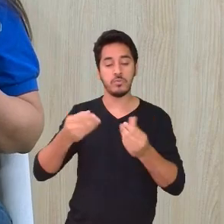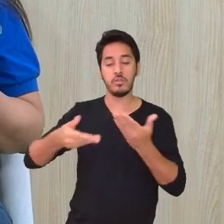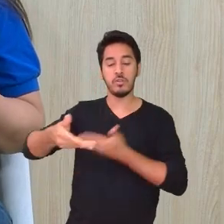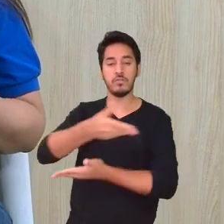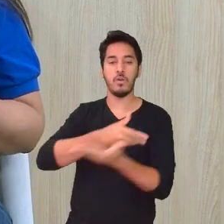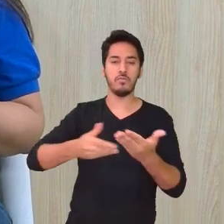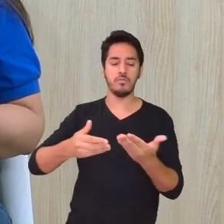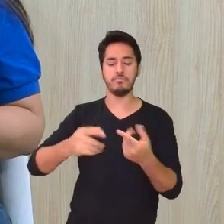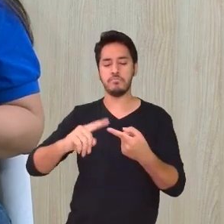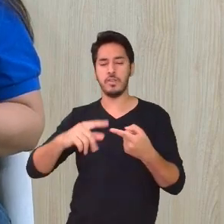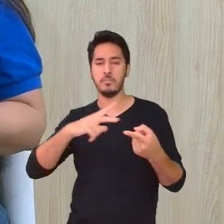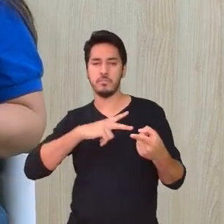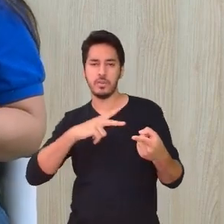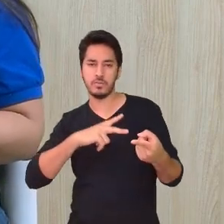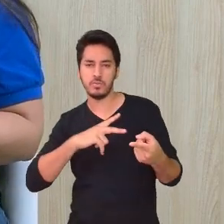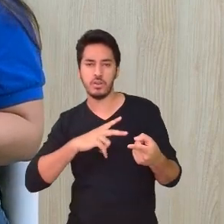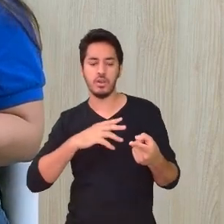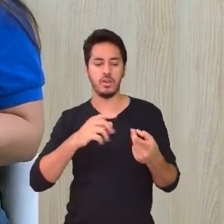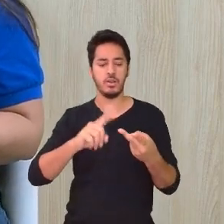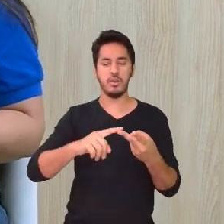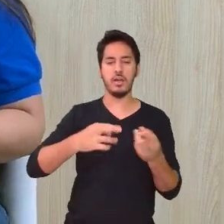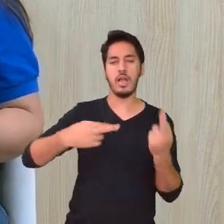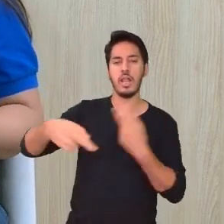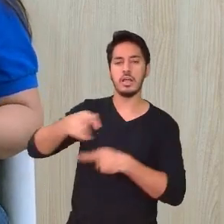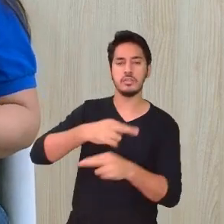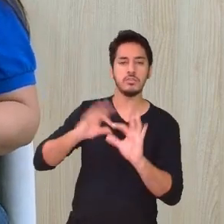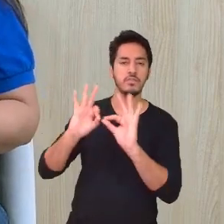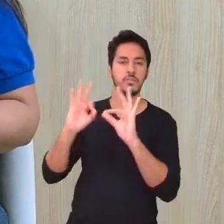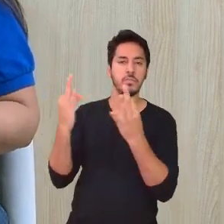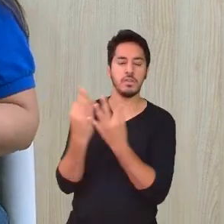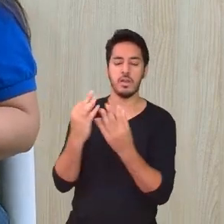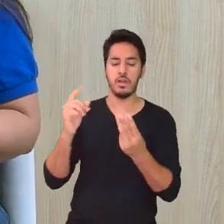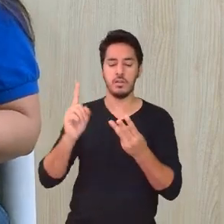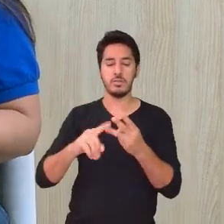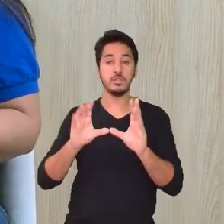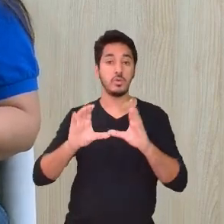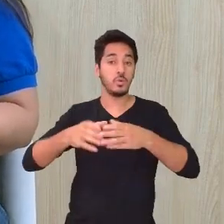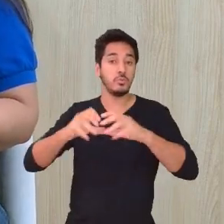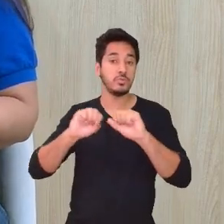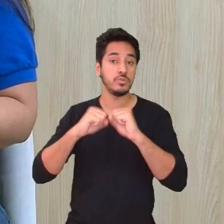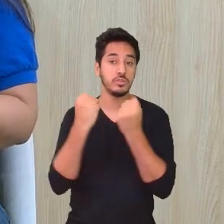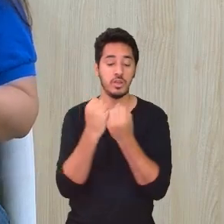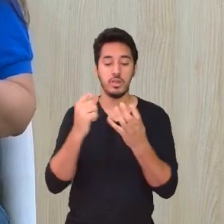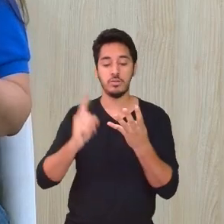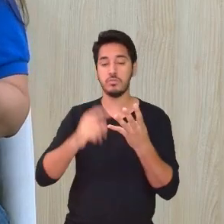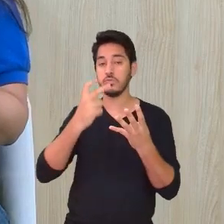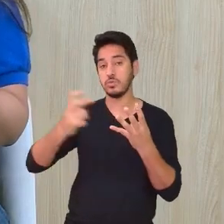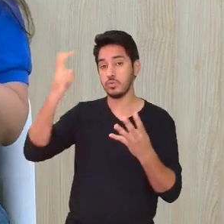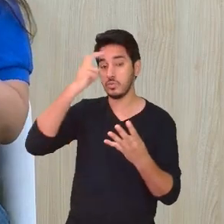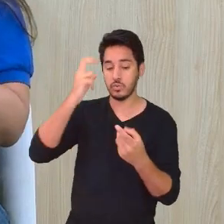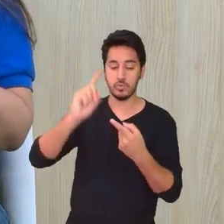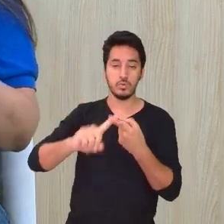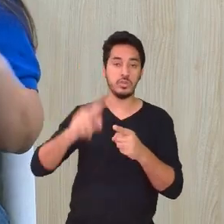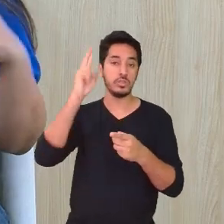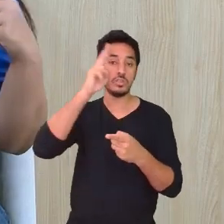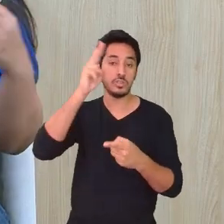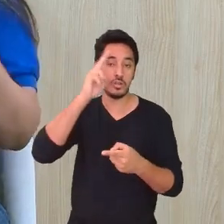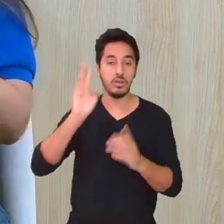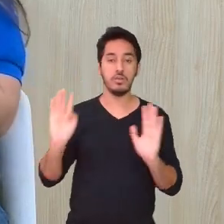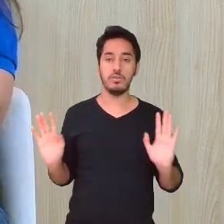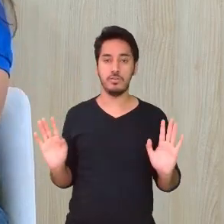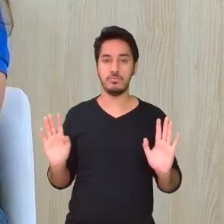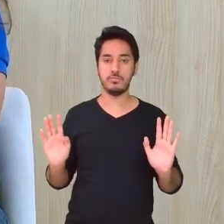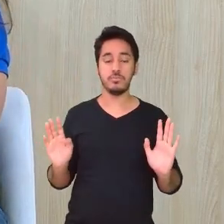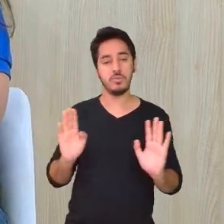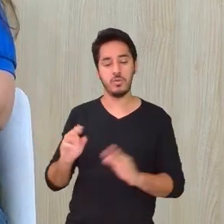algo pessoal, sua relação familiar, seu grupo social, sua cultura, sua história. Então, o professor Tiago